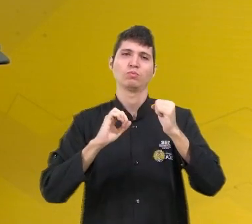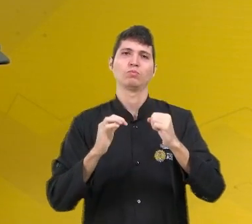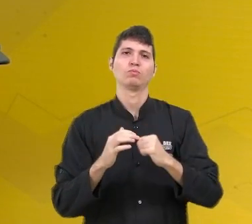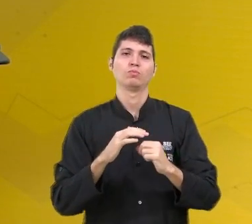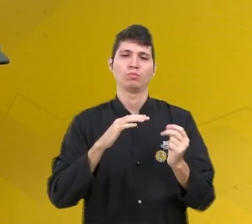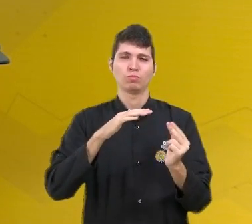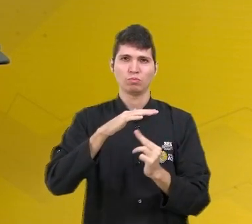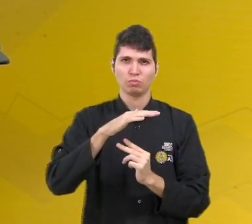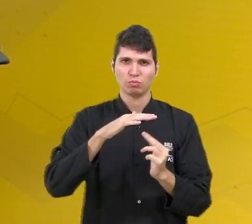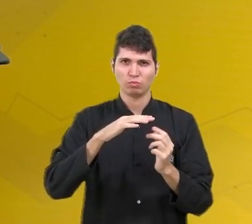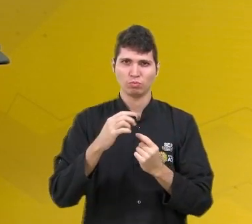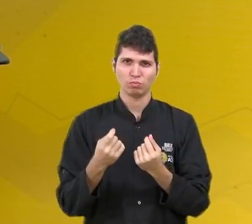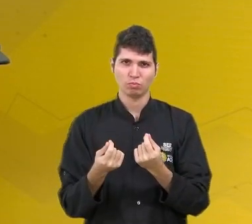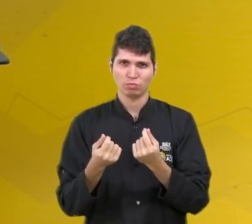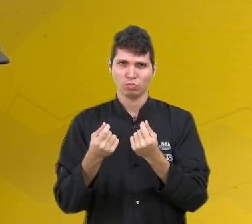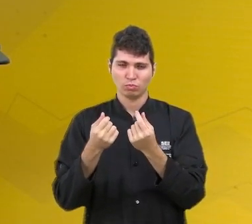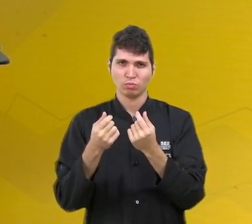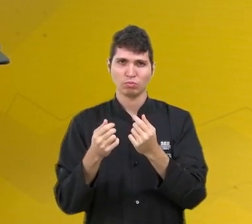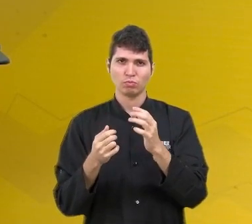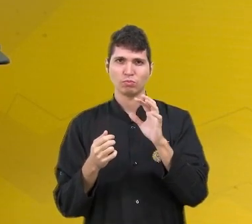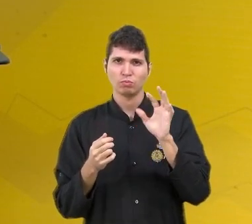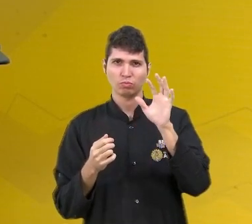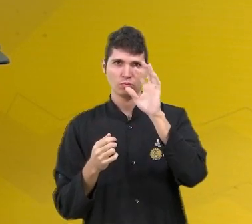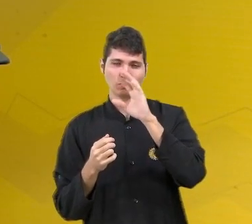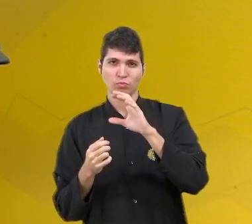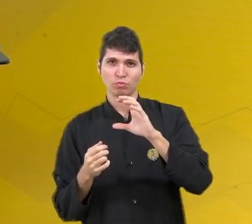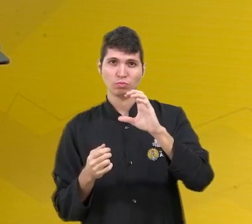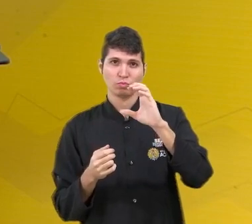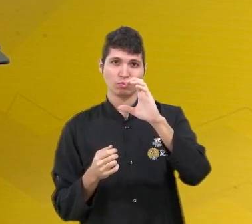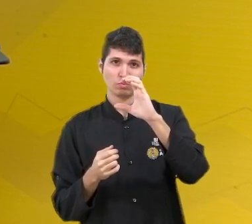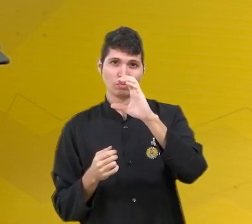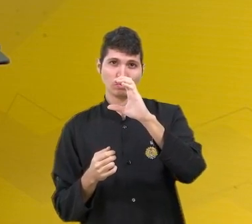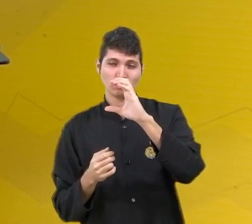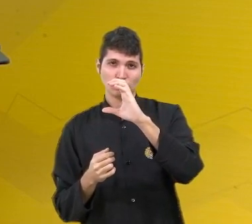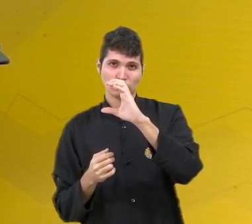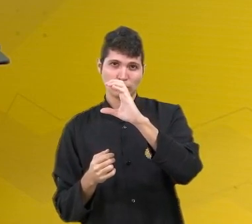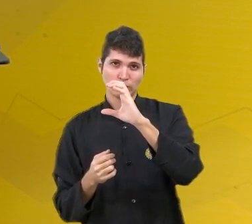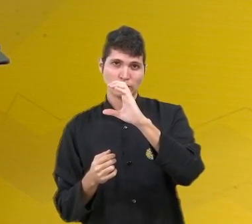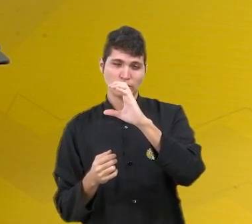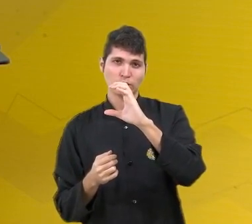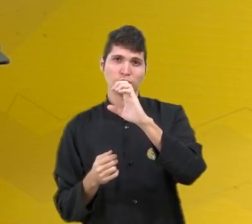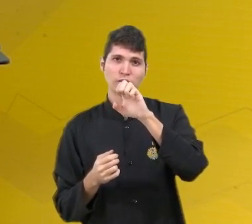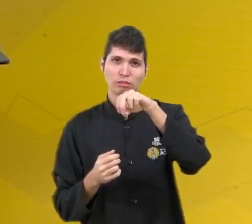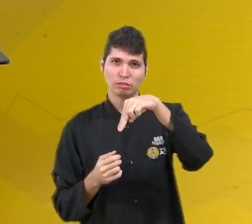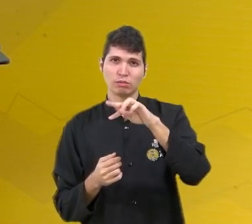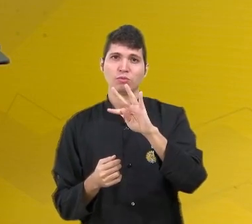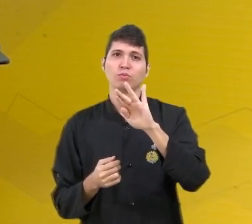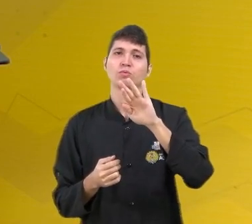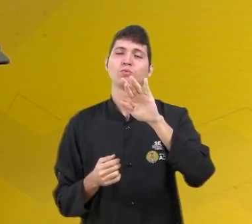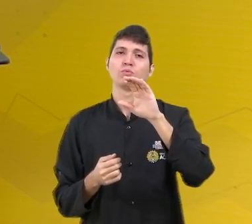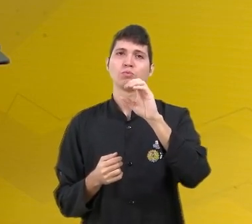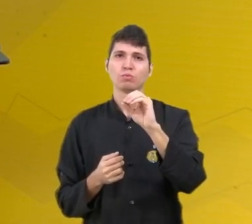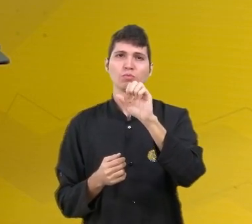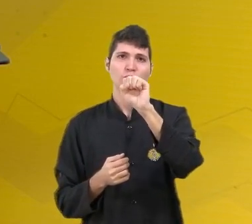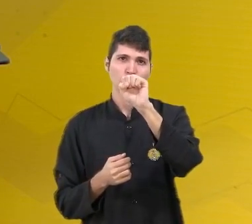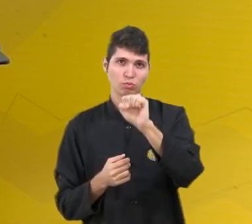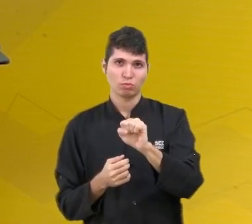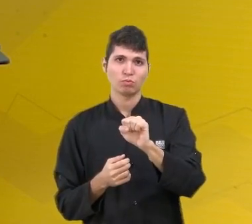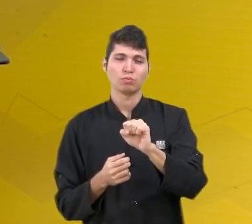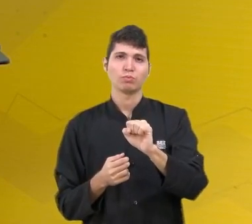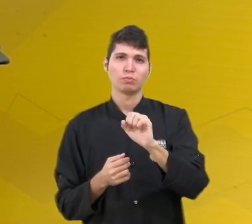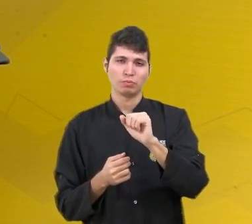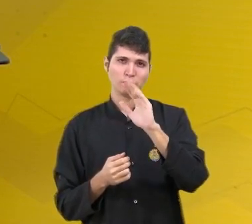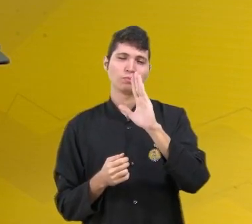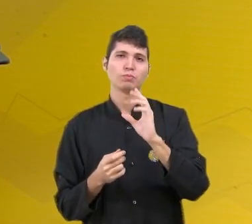aí geoeconômica, a região centro-sul é a que mais se destaca em aspectos econômicos, tá? Não é à toa